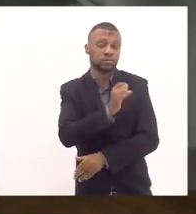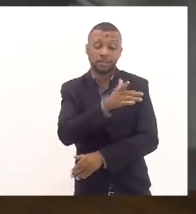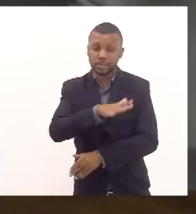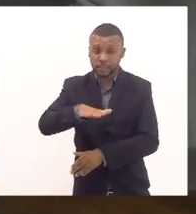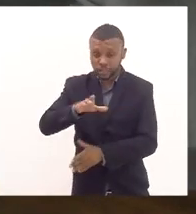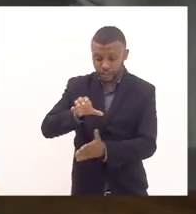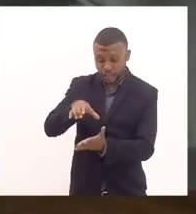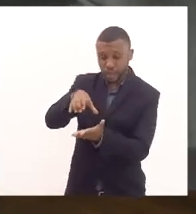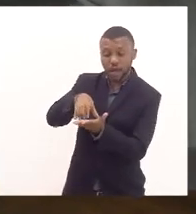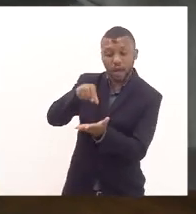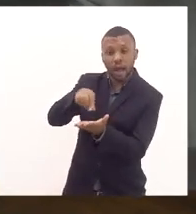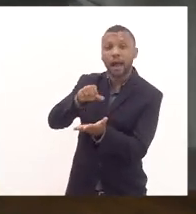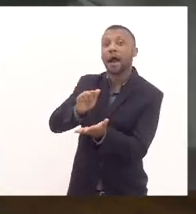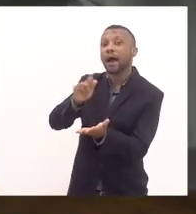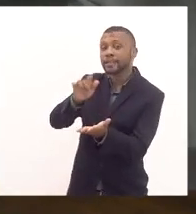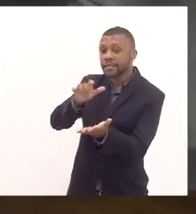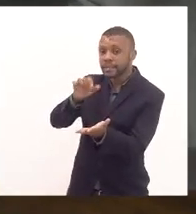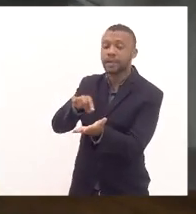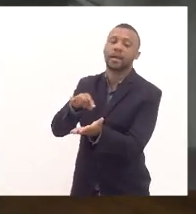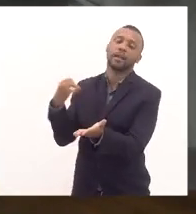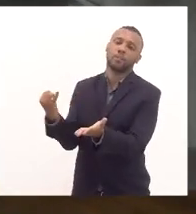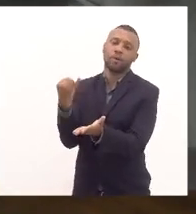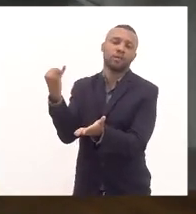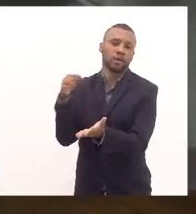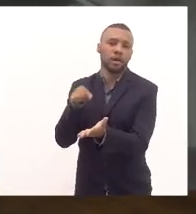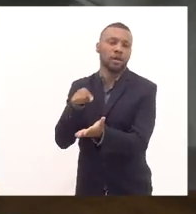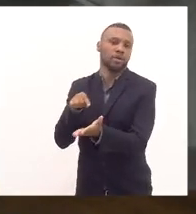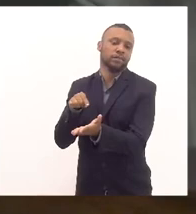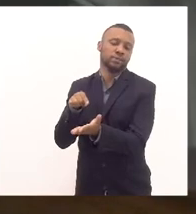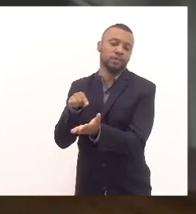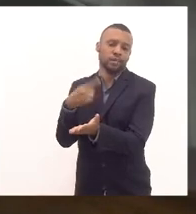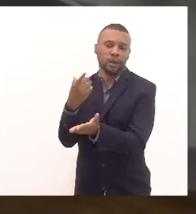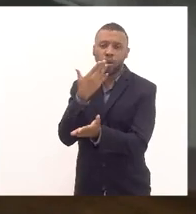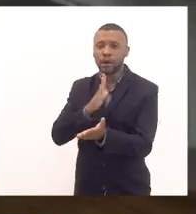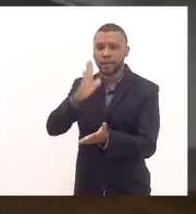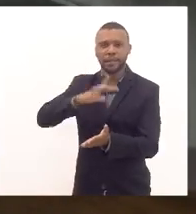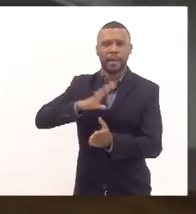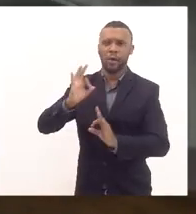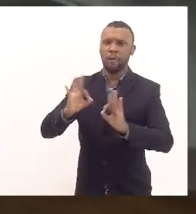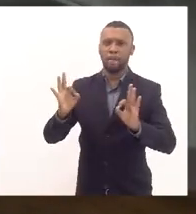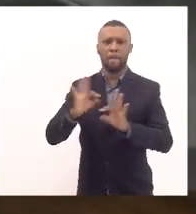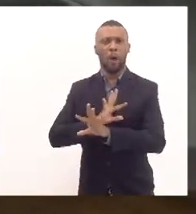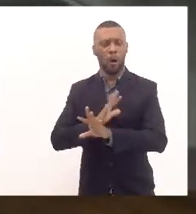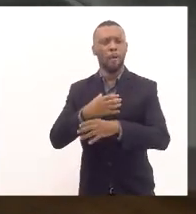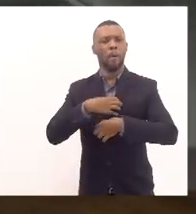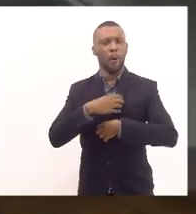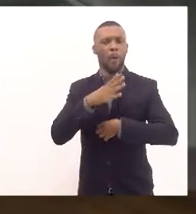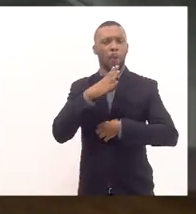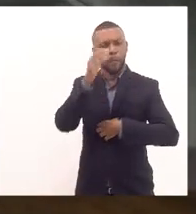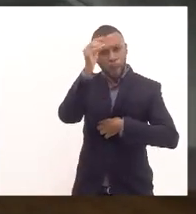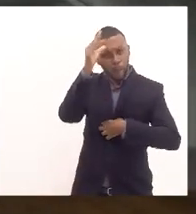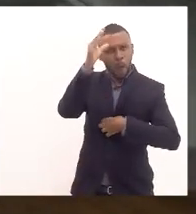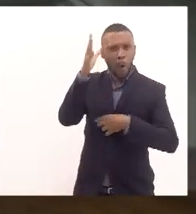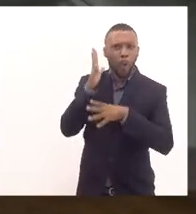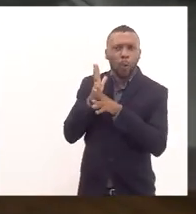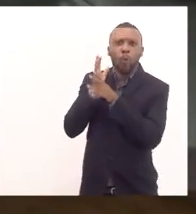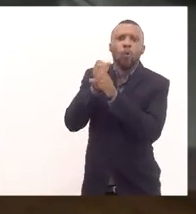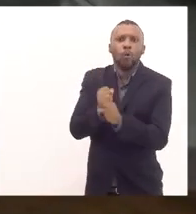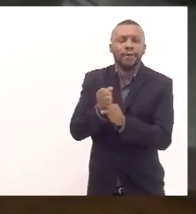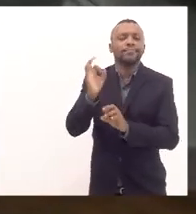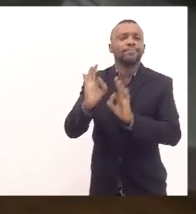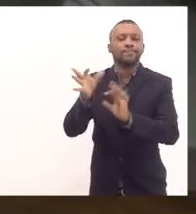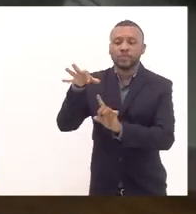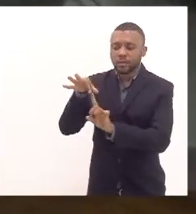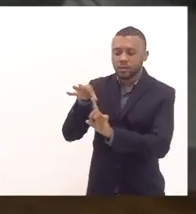uma agência importante e a gente sabe que o candidato tem todo o preparo está preparado está sendo